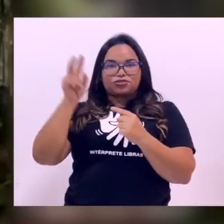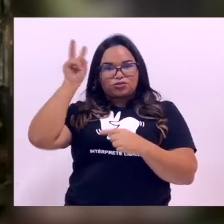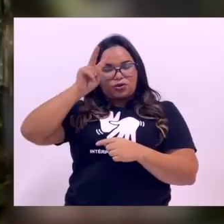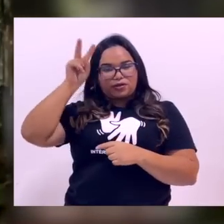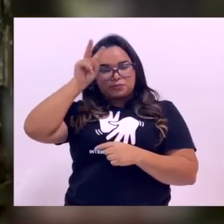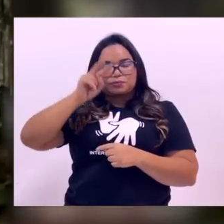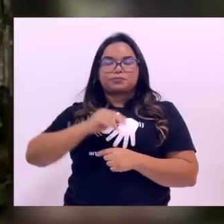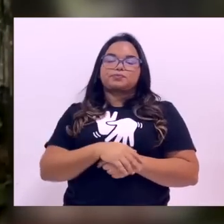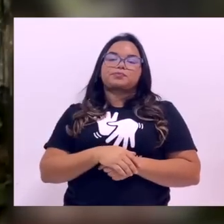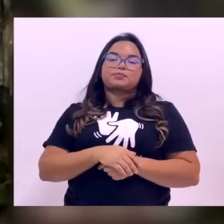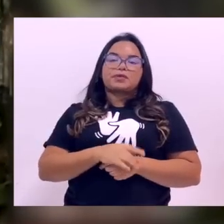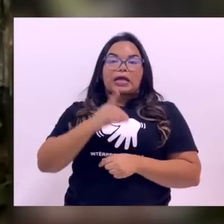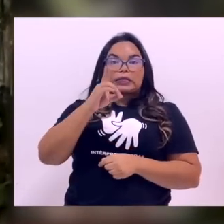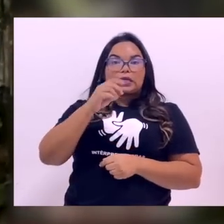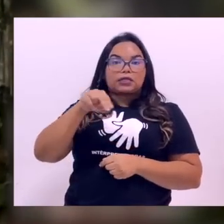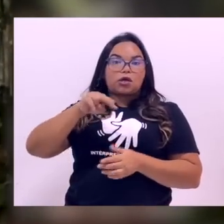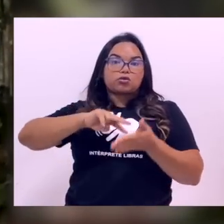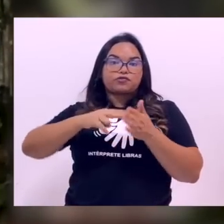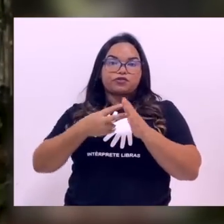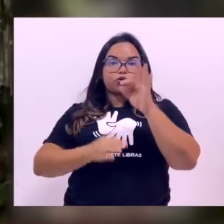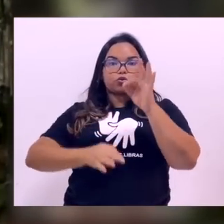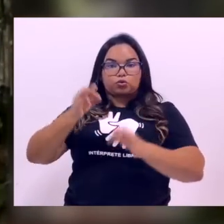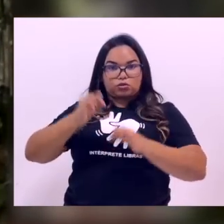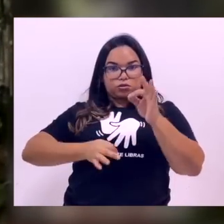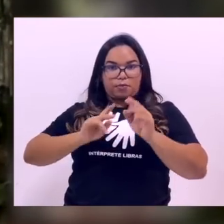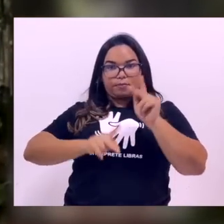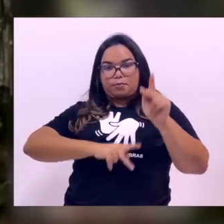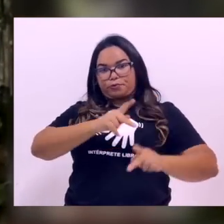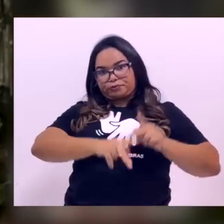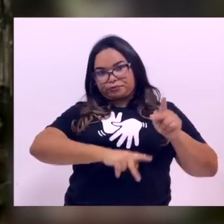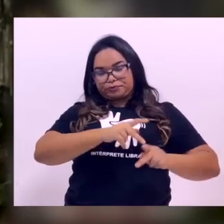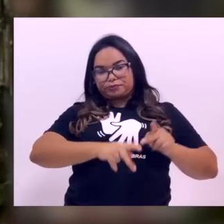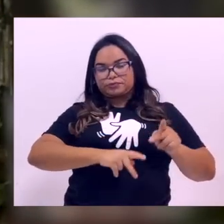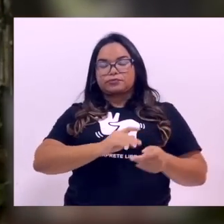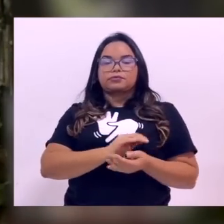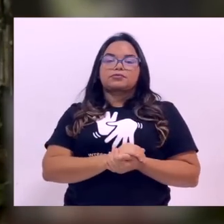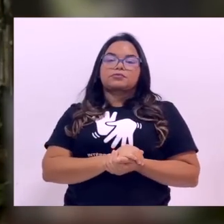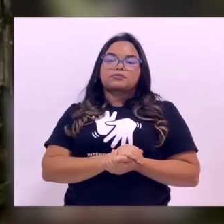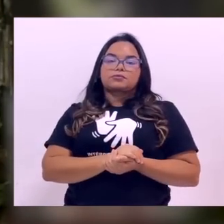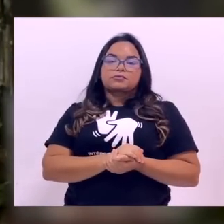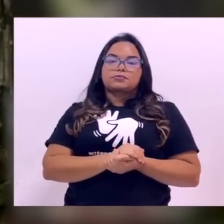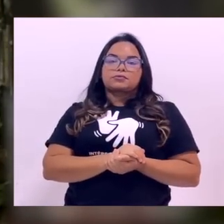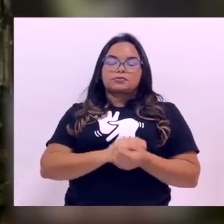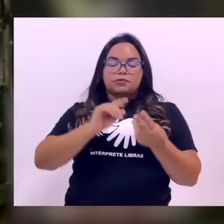desdobram. Daniel significa juízo, o juízo do meu povo.